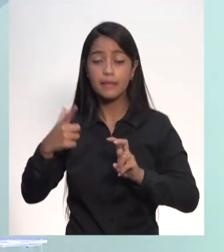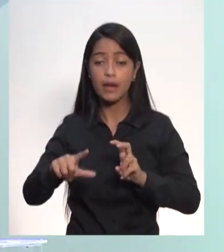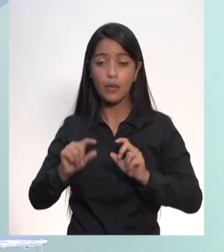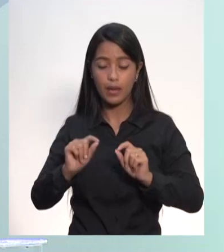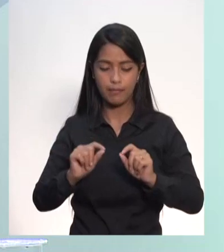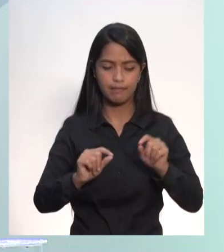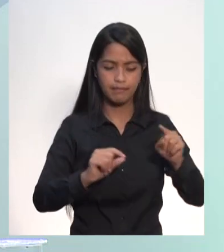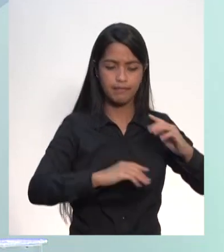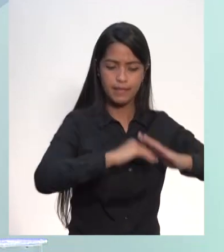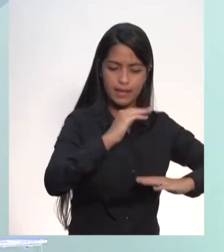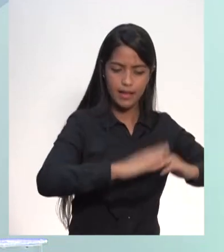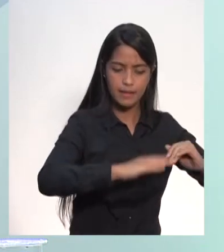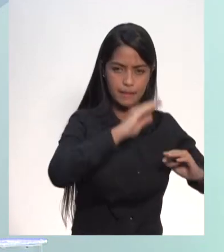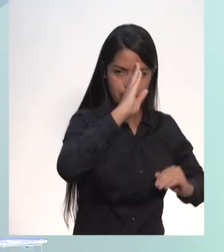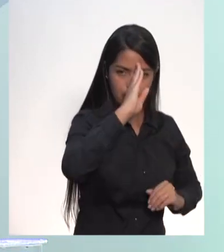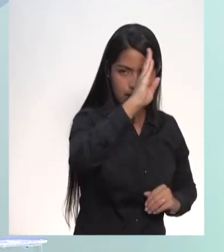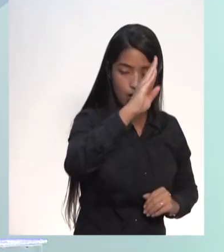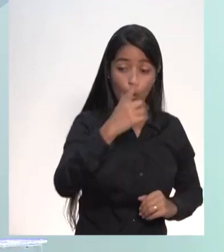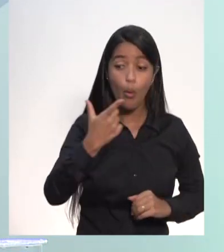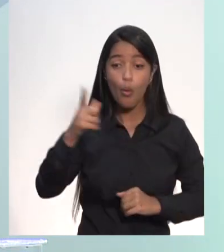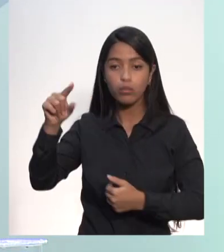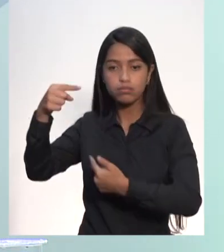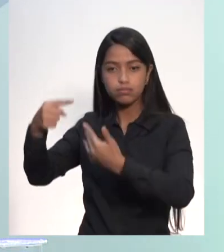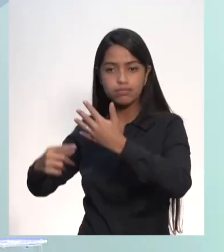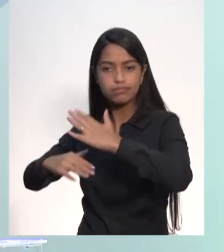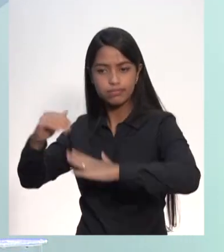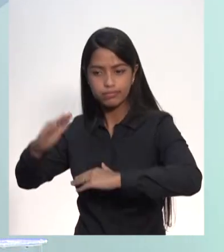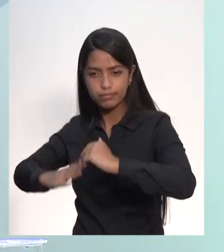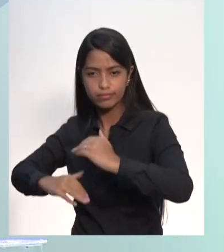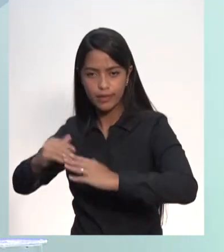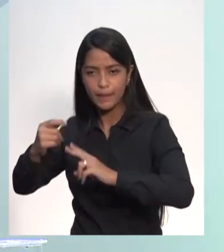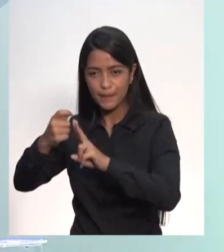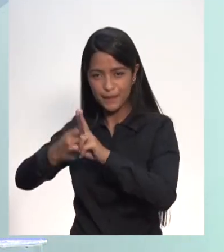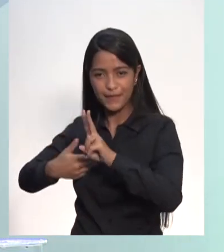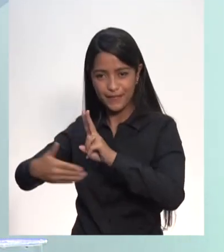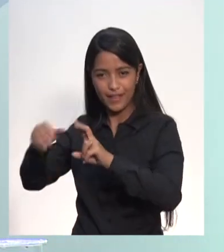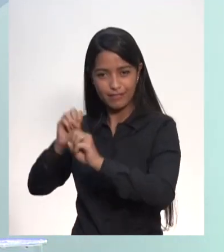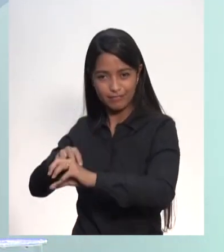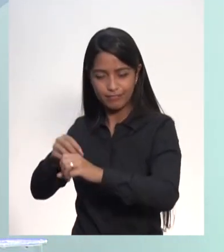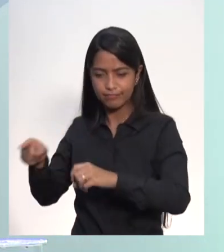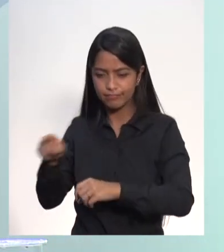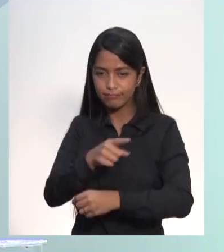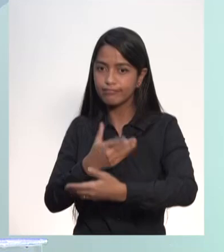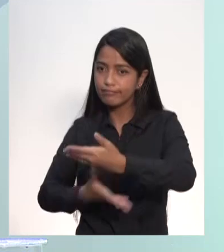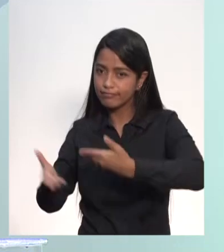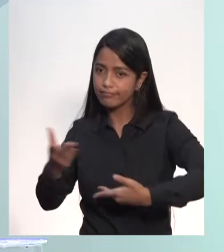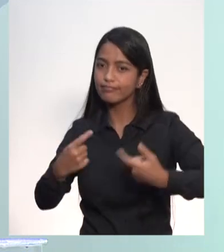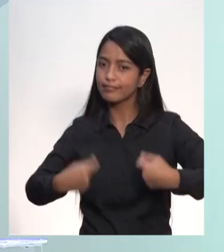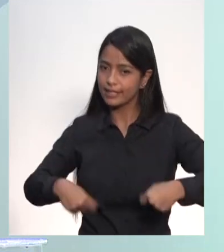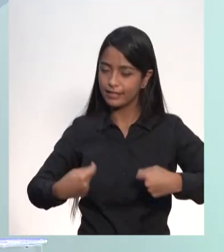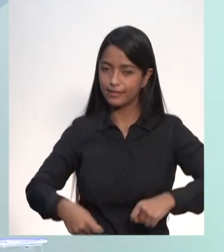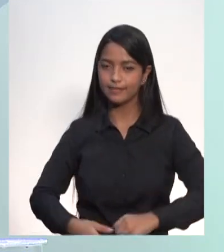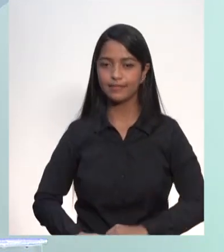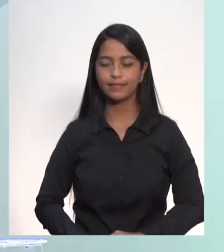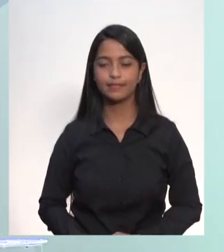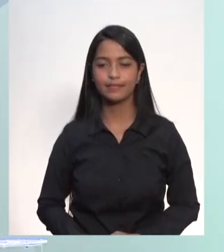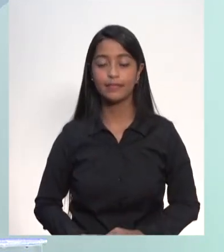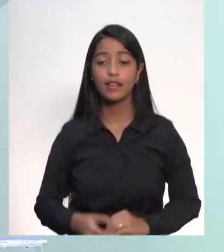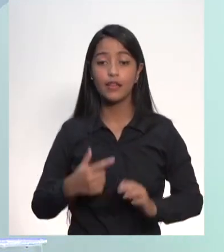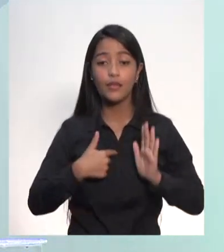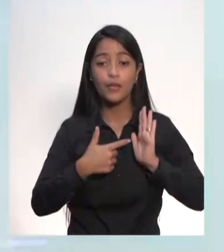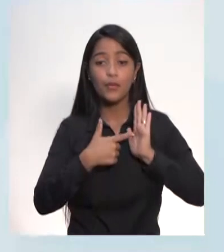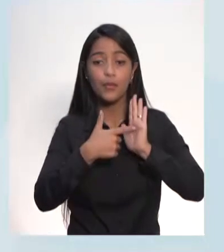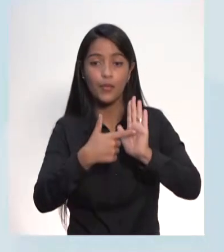essas habilidades essenciais com as outras habilidades do bimestre. Para isso, vou mostrar um exemplo para explicar melhor